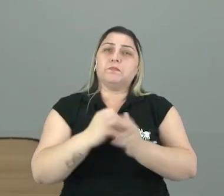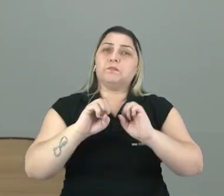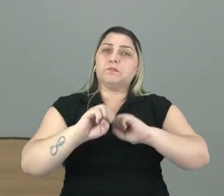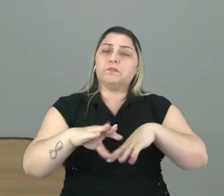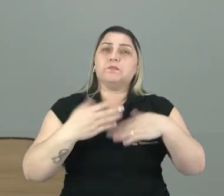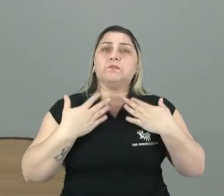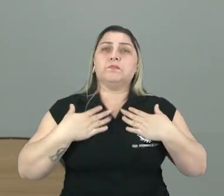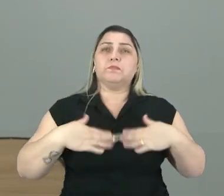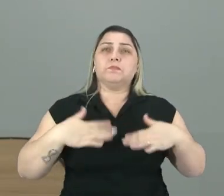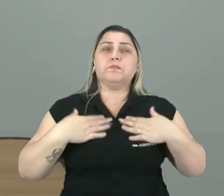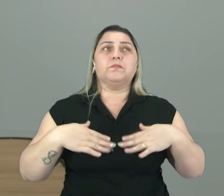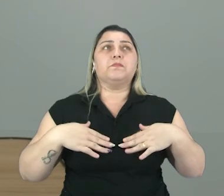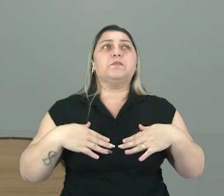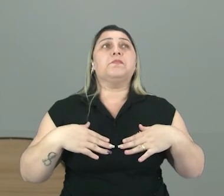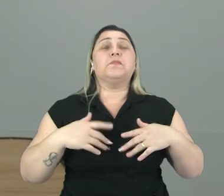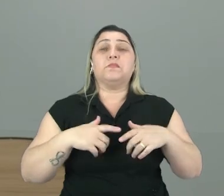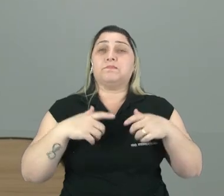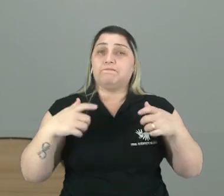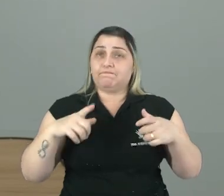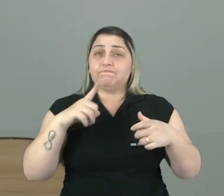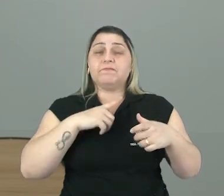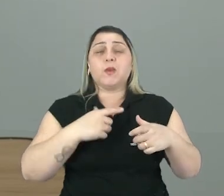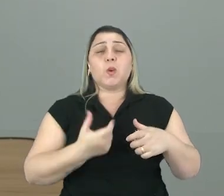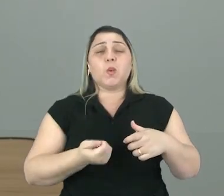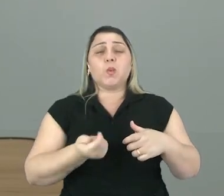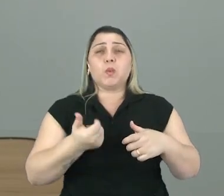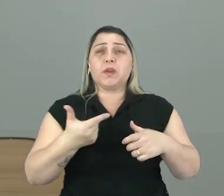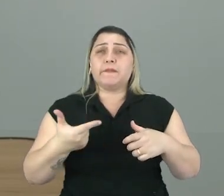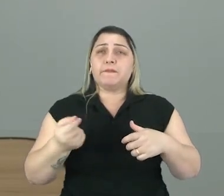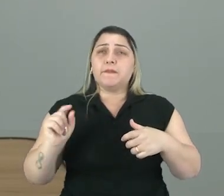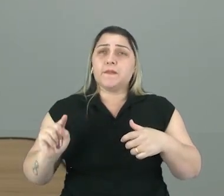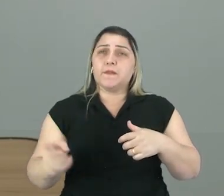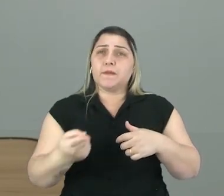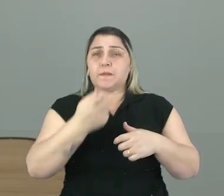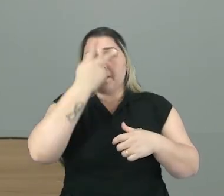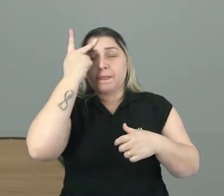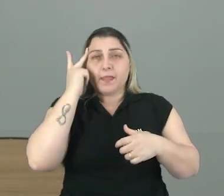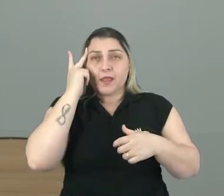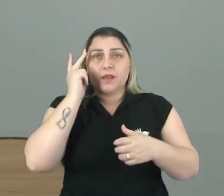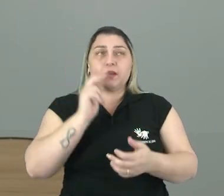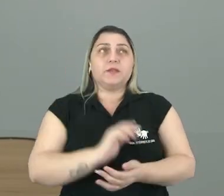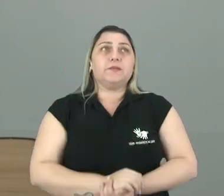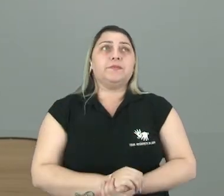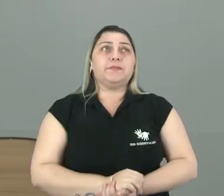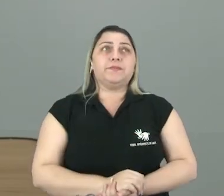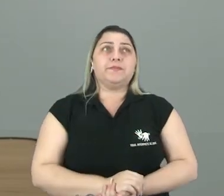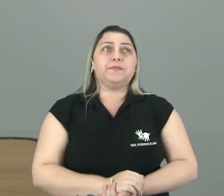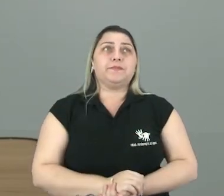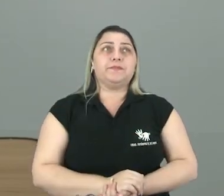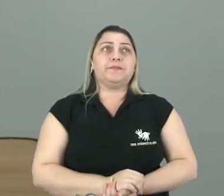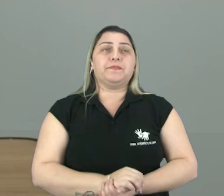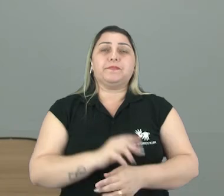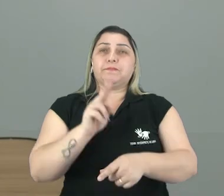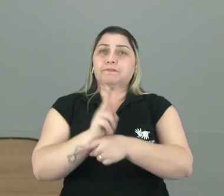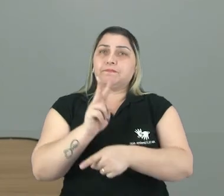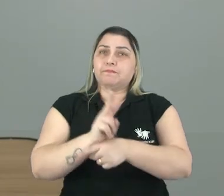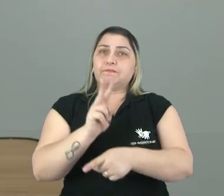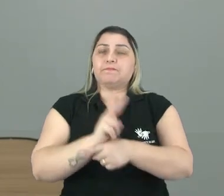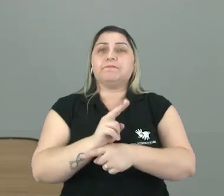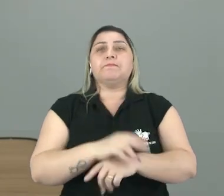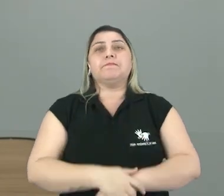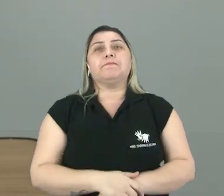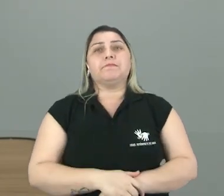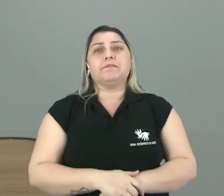calma. Mas esse foi o maior quilombo, que chegou quase a 20 mil habitantes num quilombo só, tá? Onde ele se preservava, se